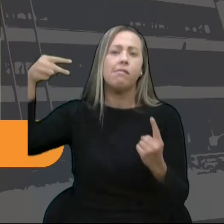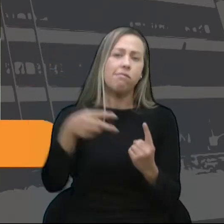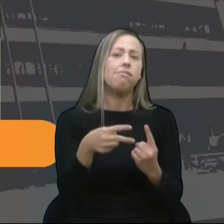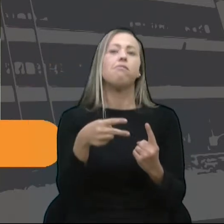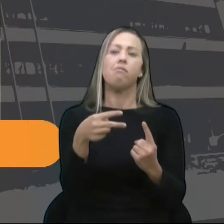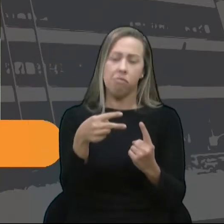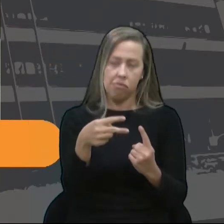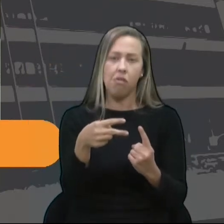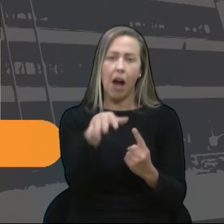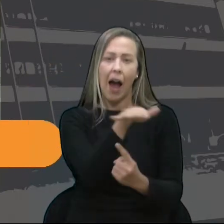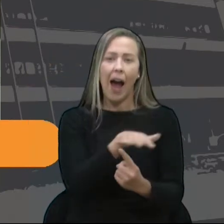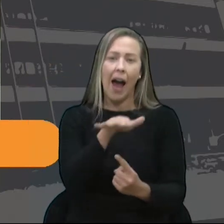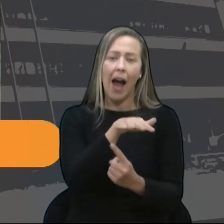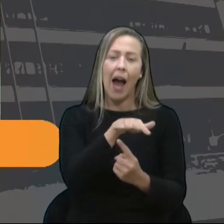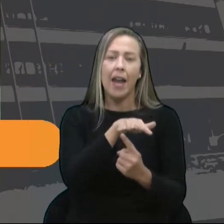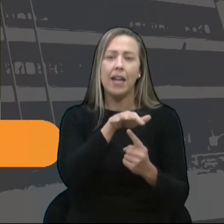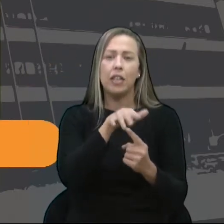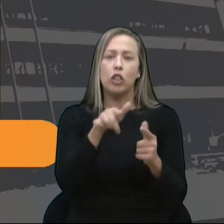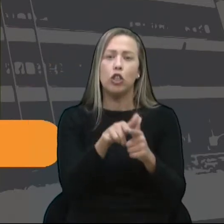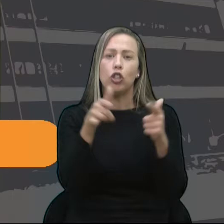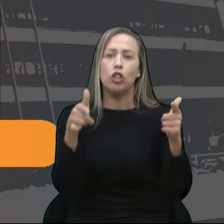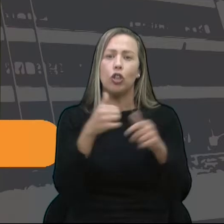na cobertura jornalística,